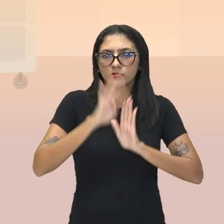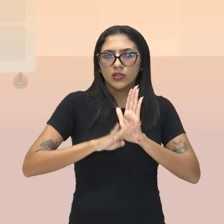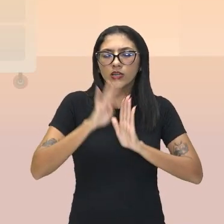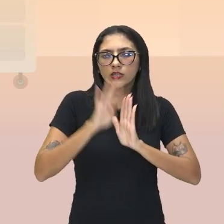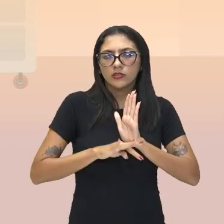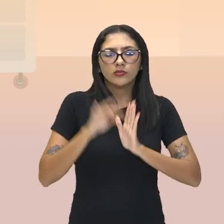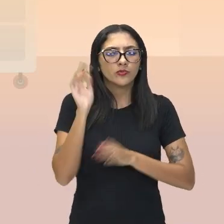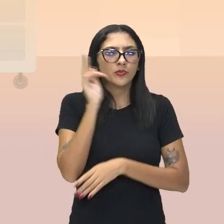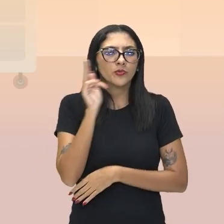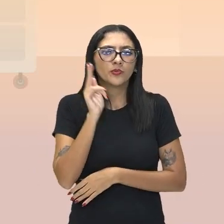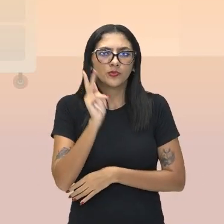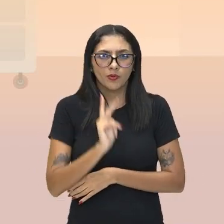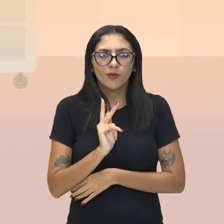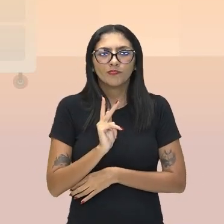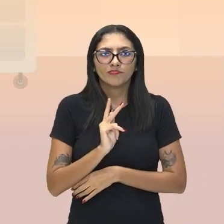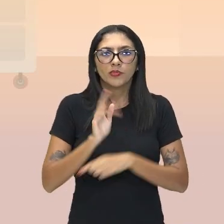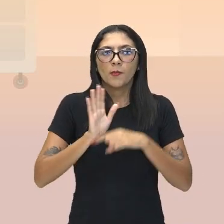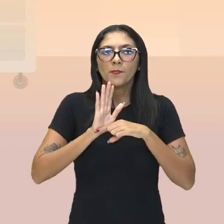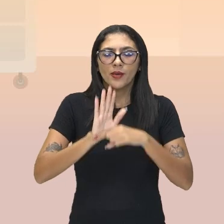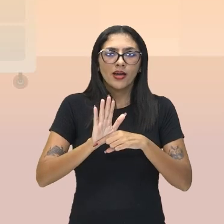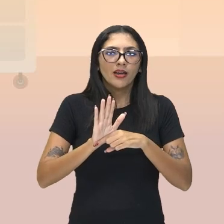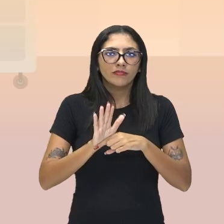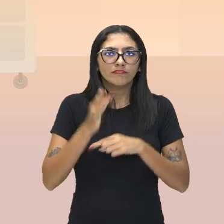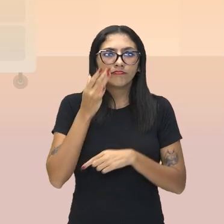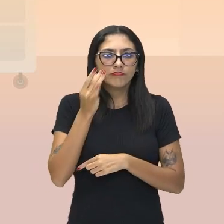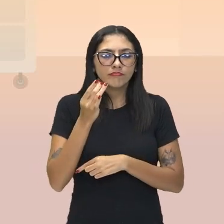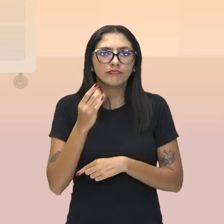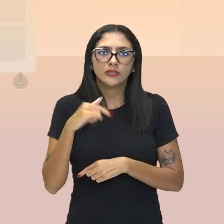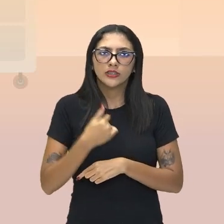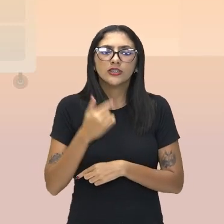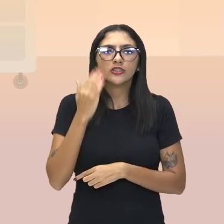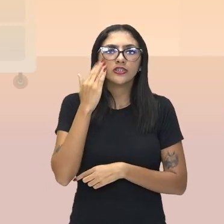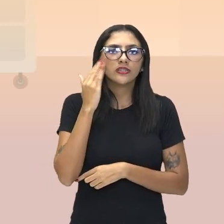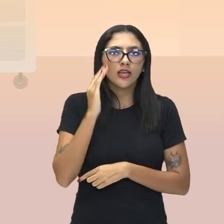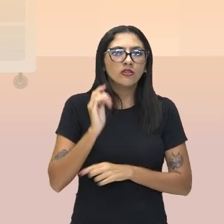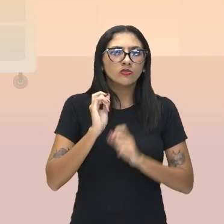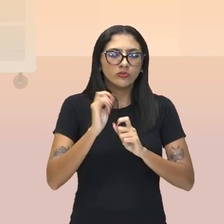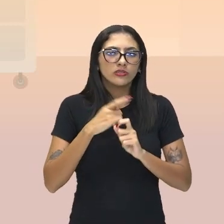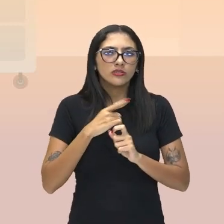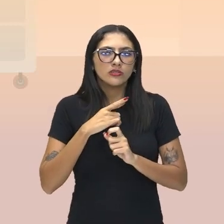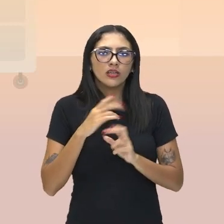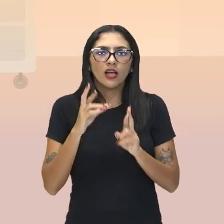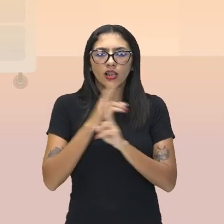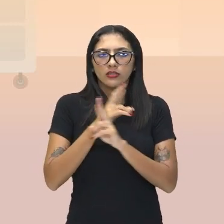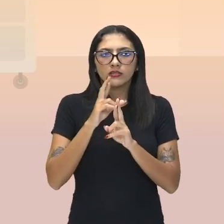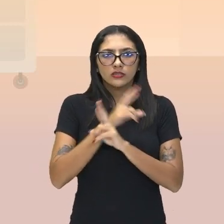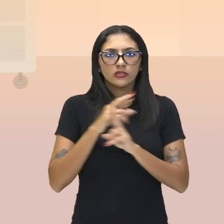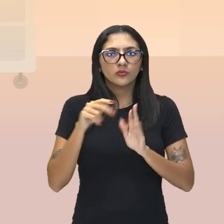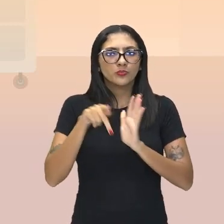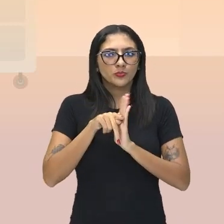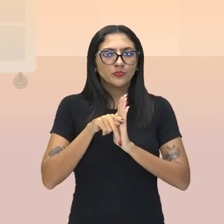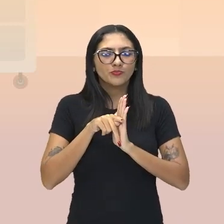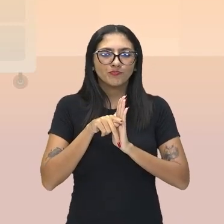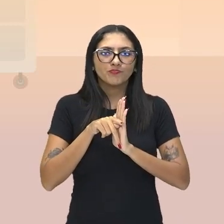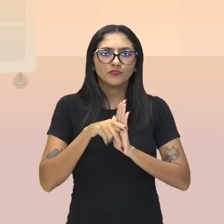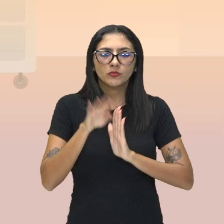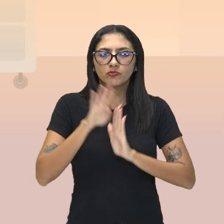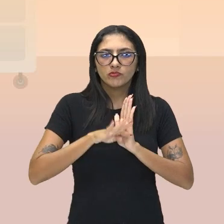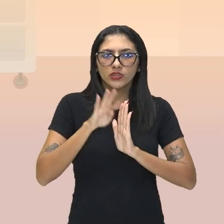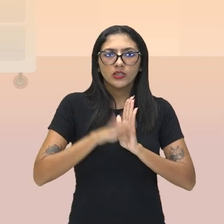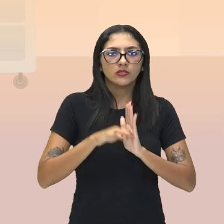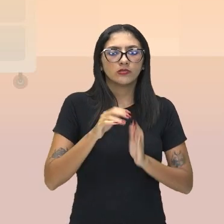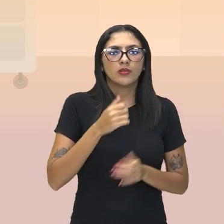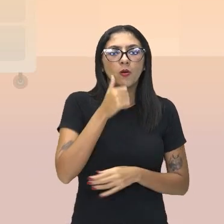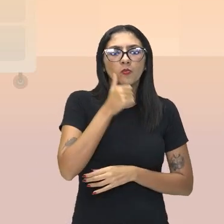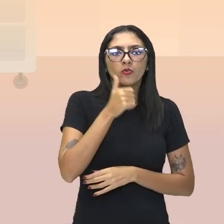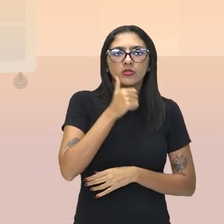nesse conto, né? Que aparece, fica bem evidente qual é o conflito que a gente tem aí com dentro da narrativa